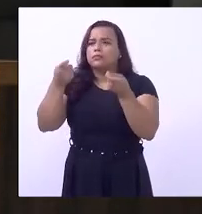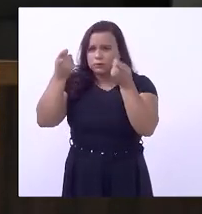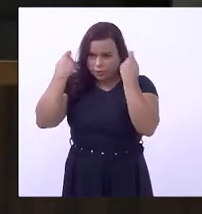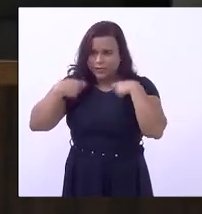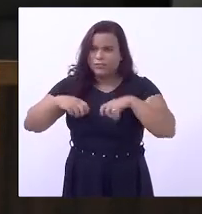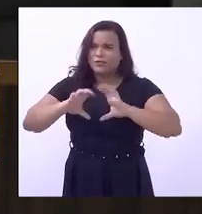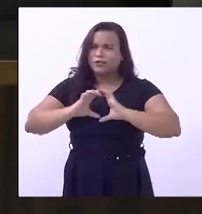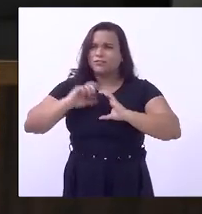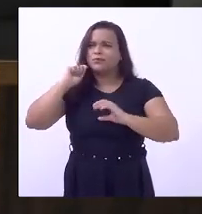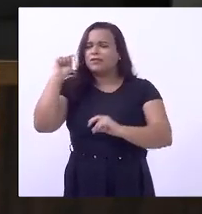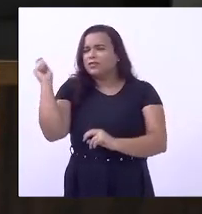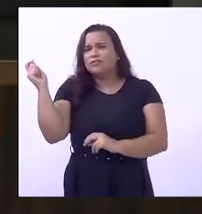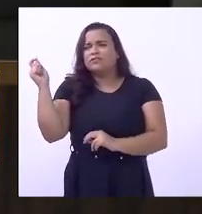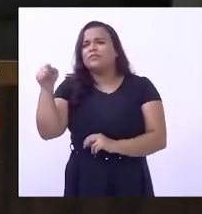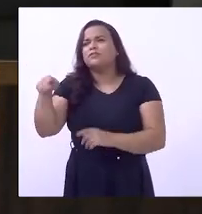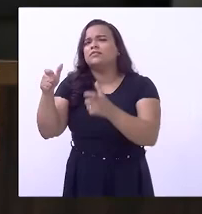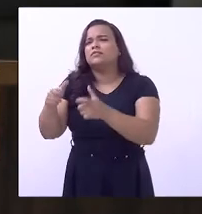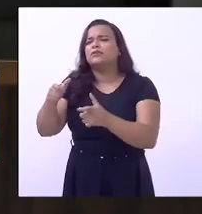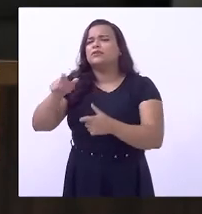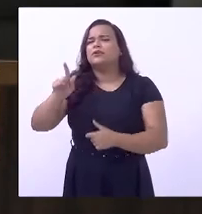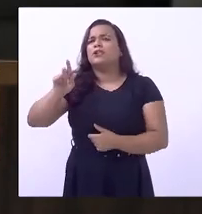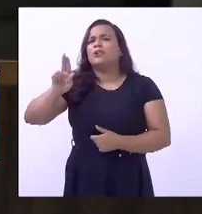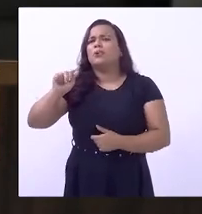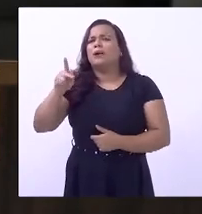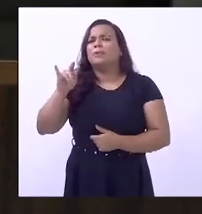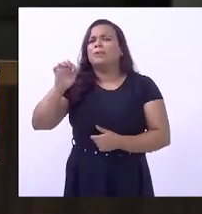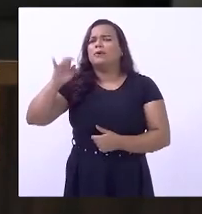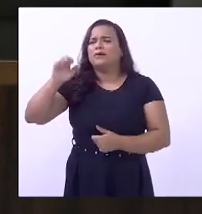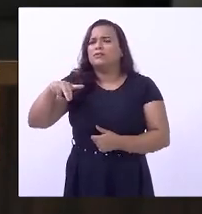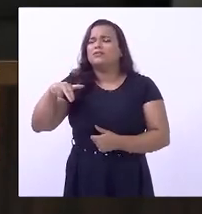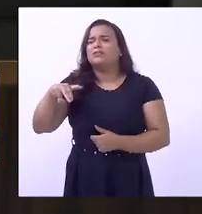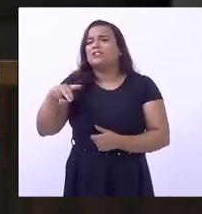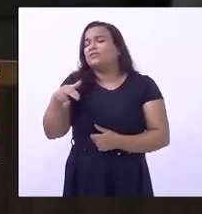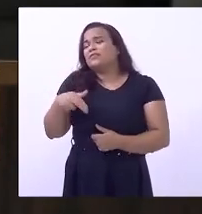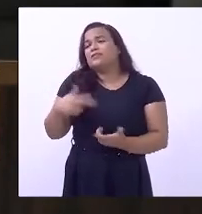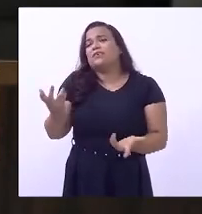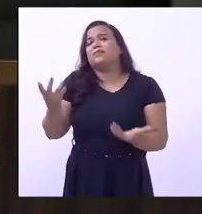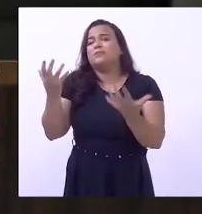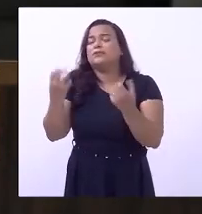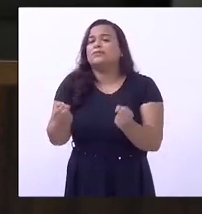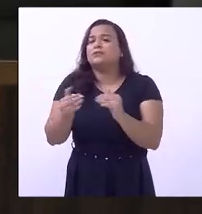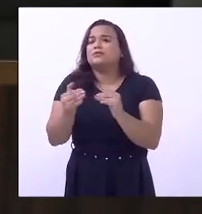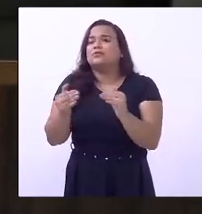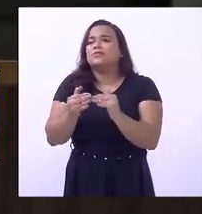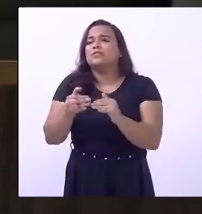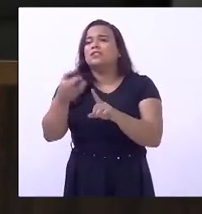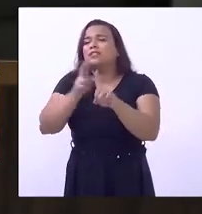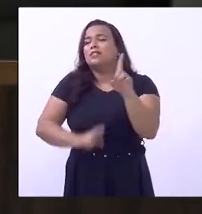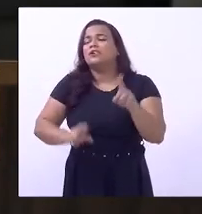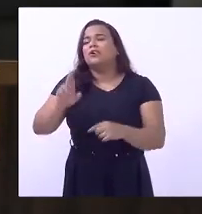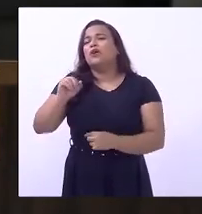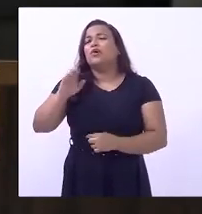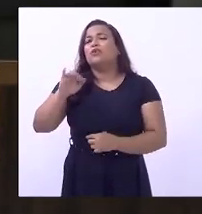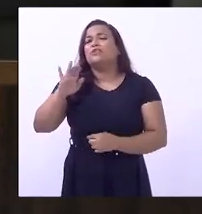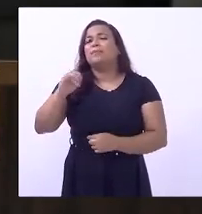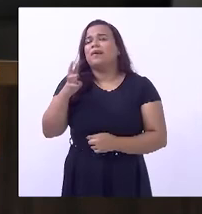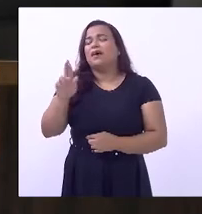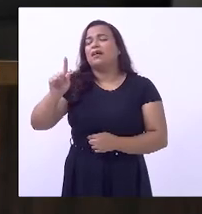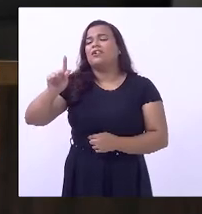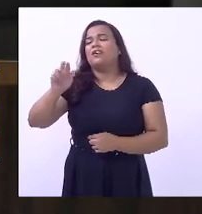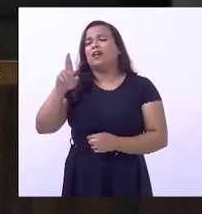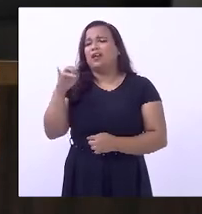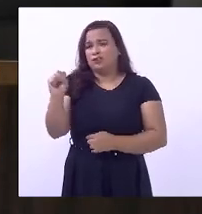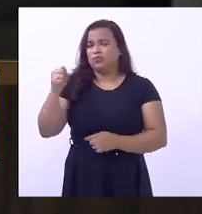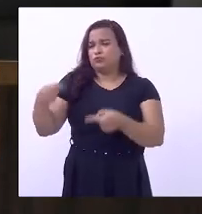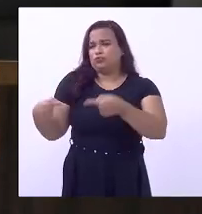de Guapimirim. Palestra da Comissão de Normas Internas e Proposições Externas. Favorável, deputado relator Rosenberg Reis. Em discussão, não havendo o que